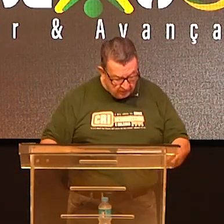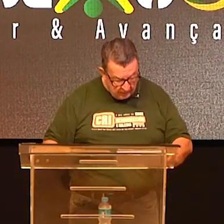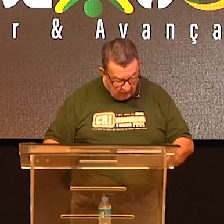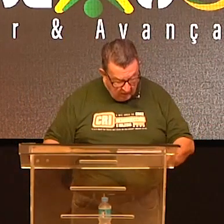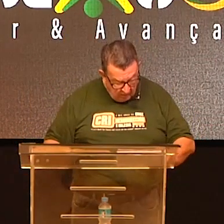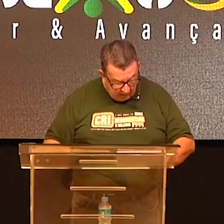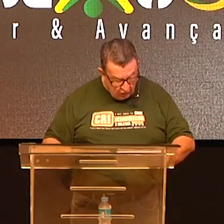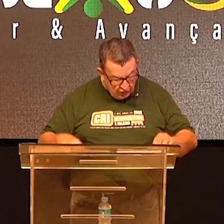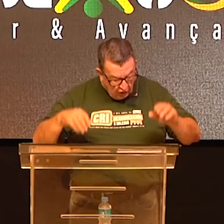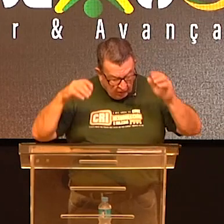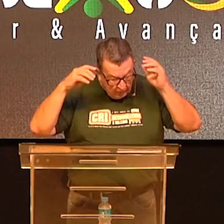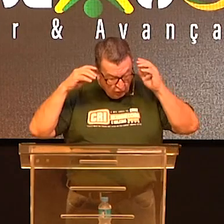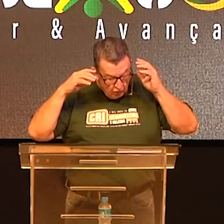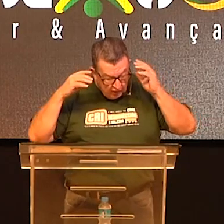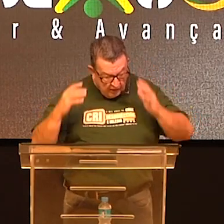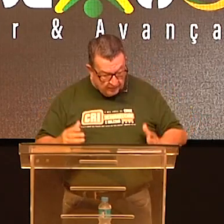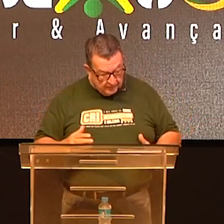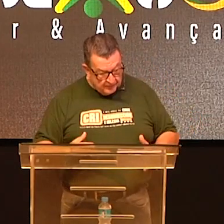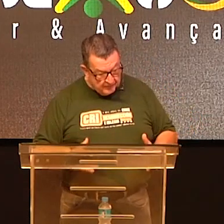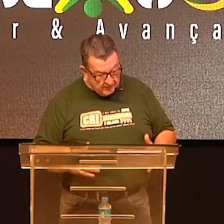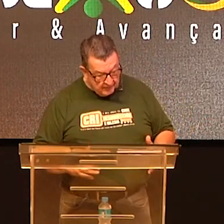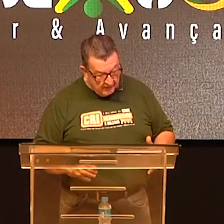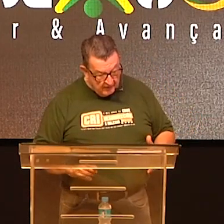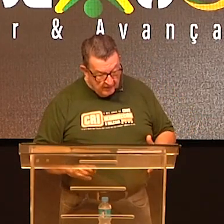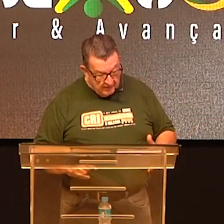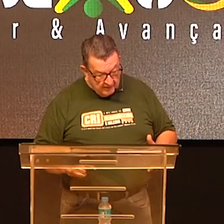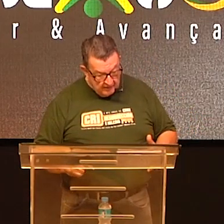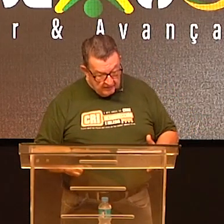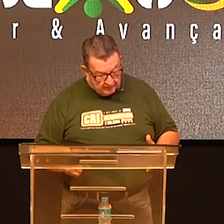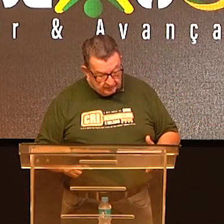chamou. Mas você olha para José.